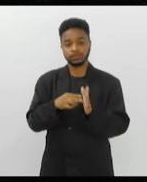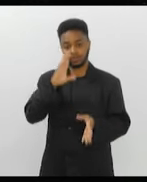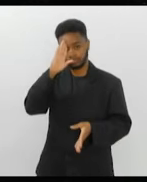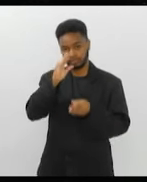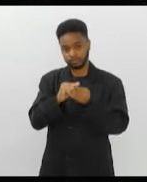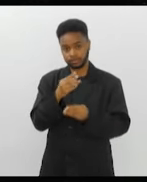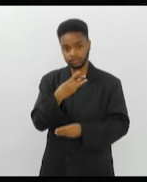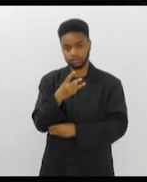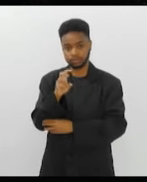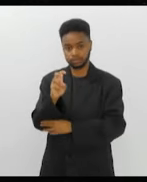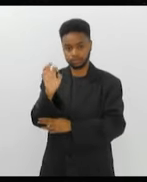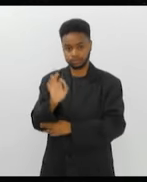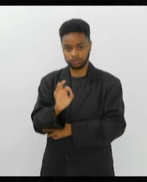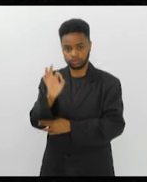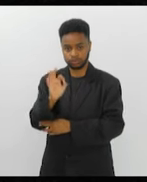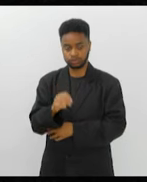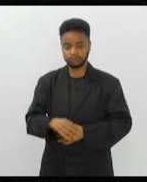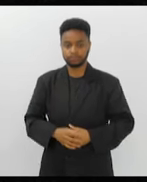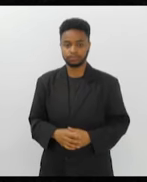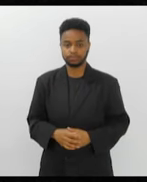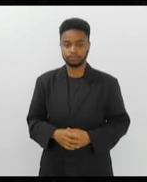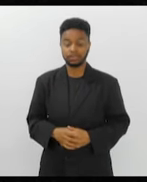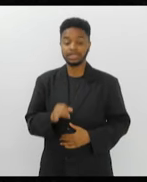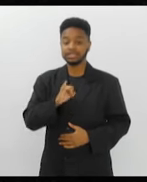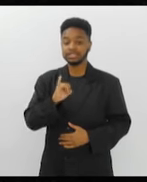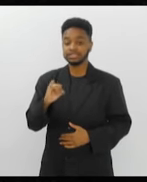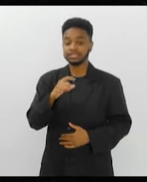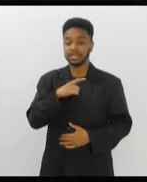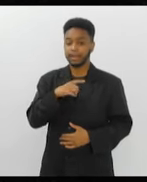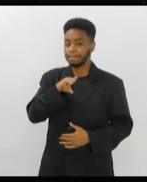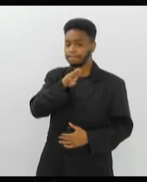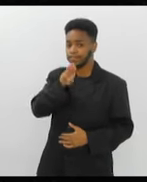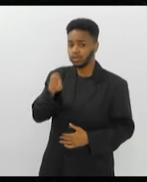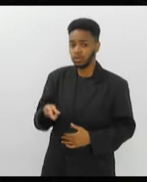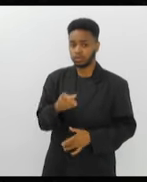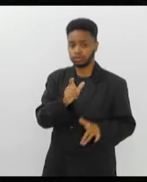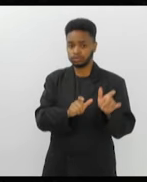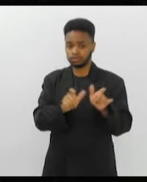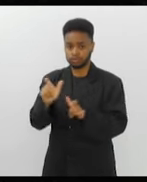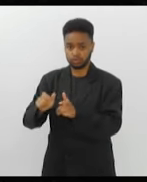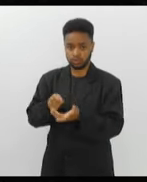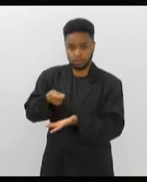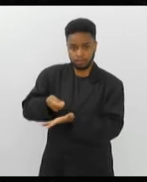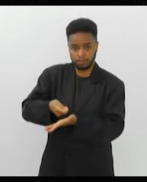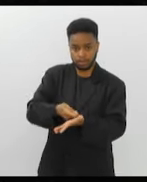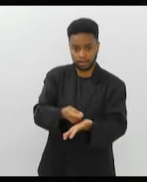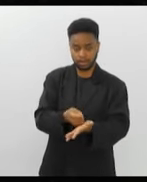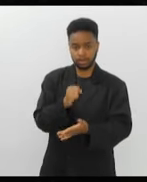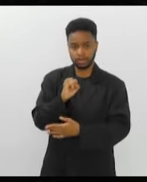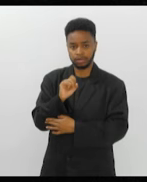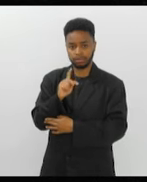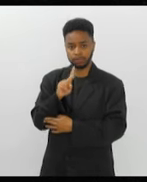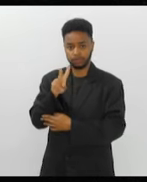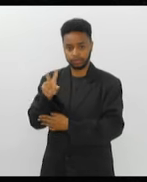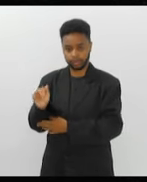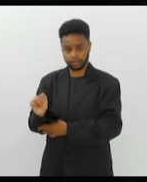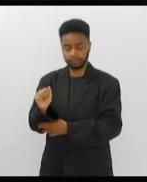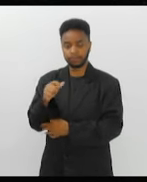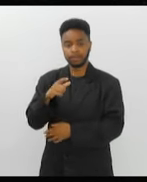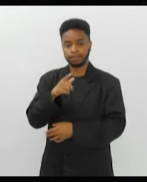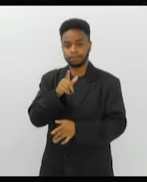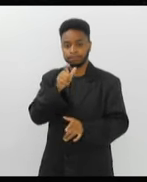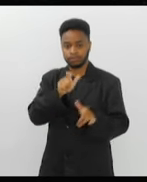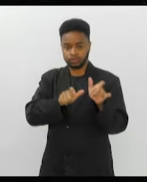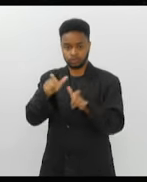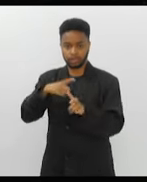35%. Se você bota milhões de contribuintes, que são os donos de